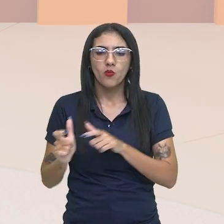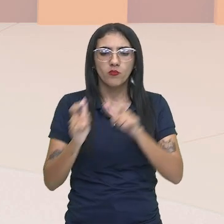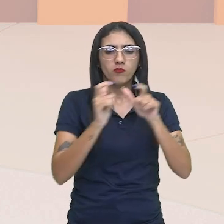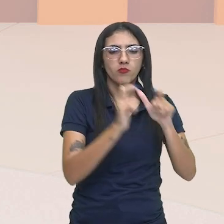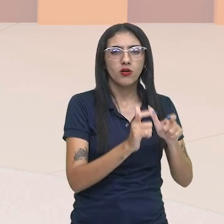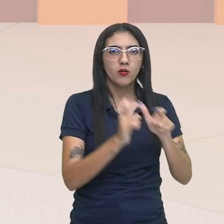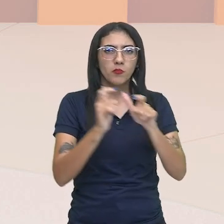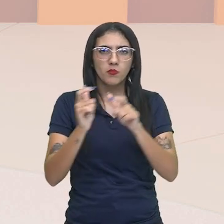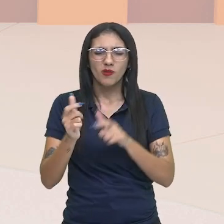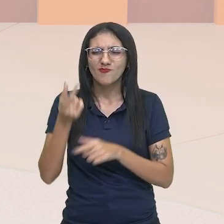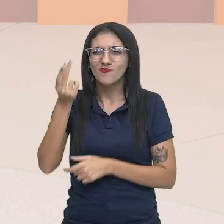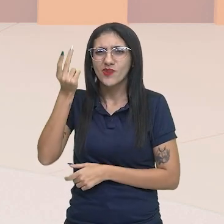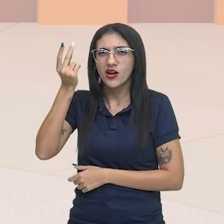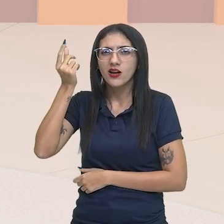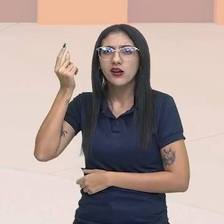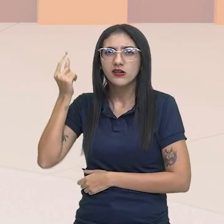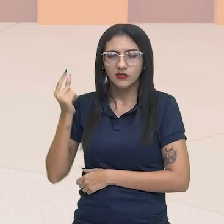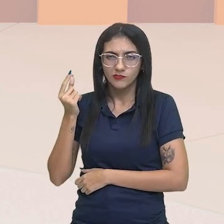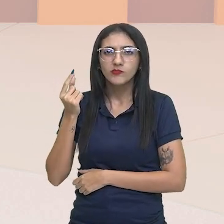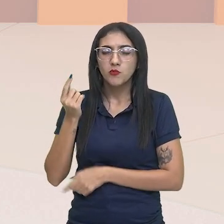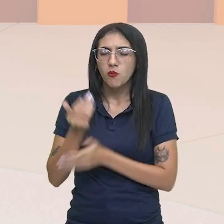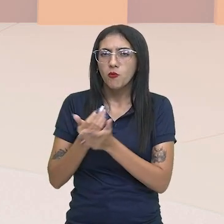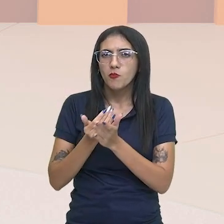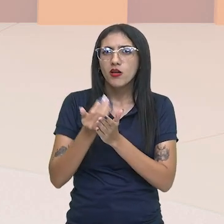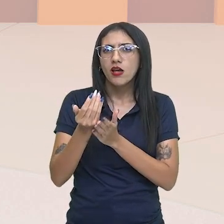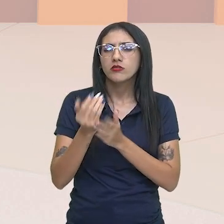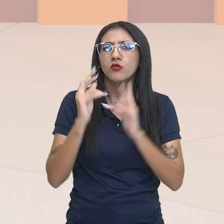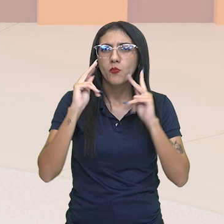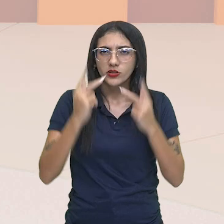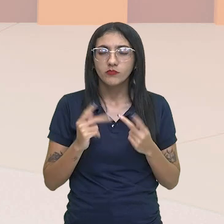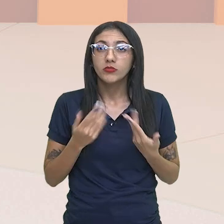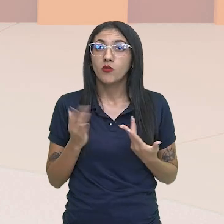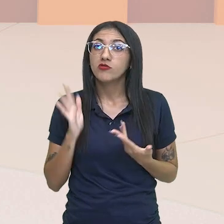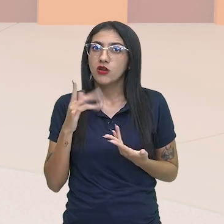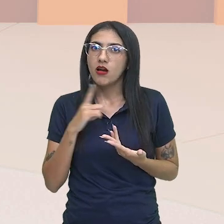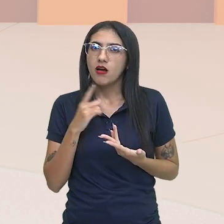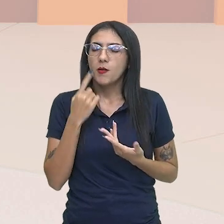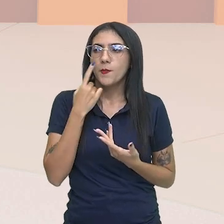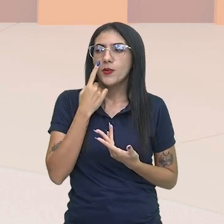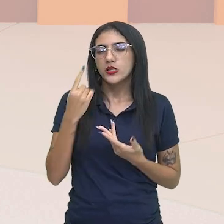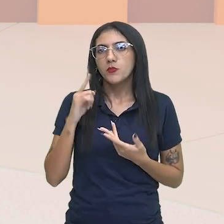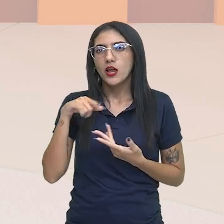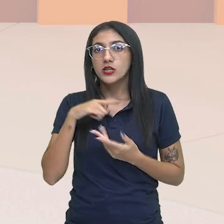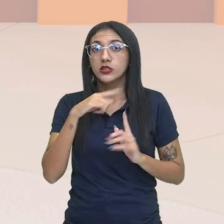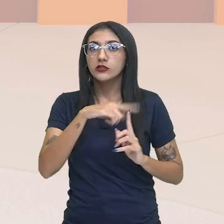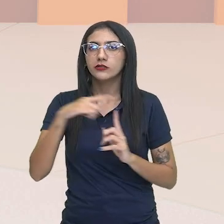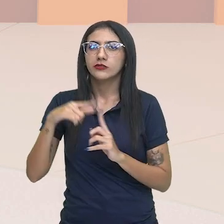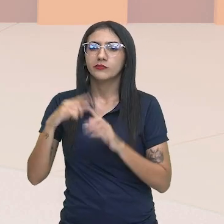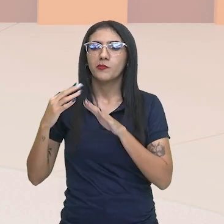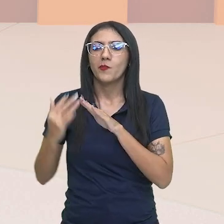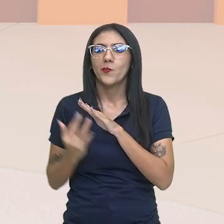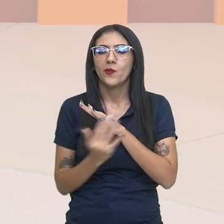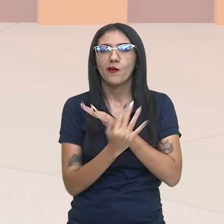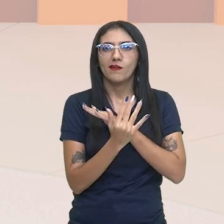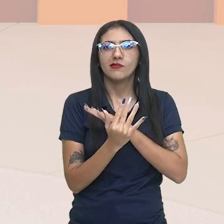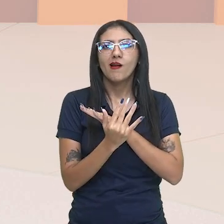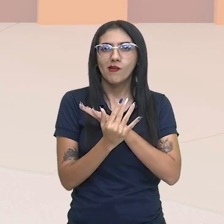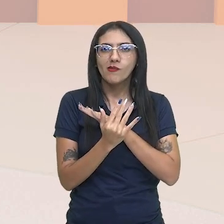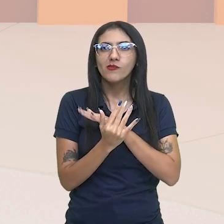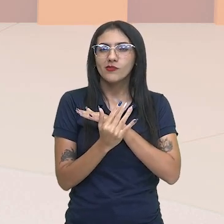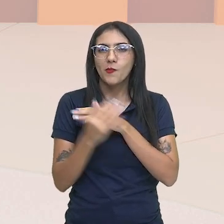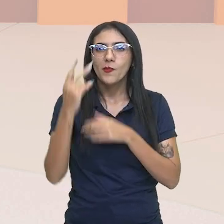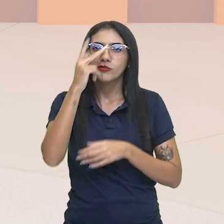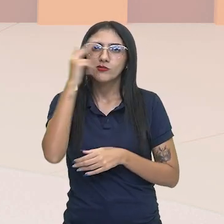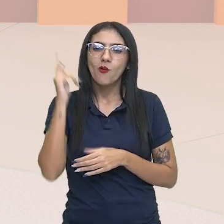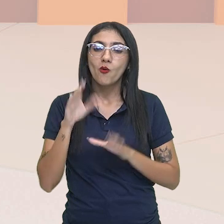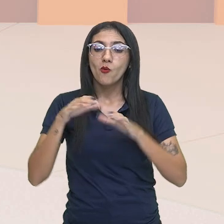nas primeiras sociedades humanas, Então a gente já observava essa movimentação da sociedade, das